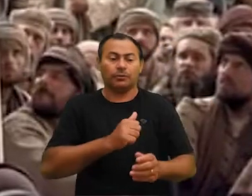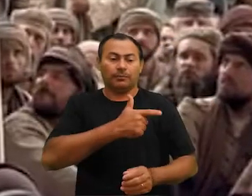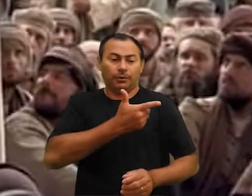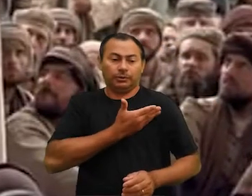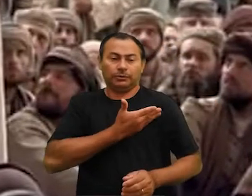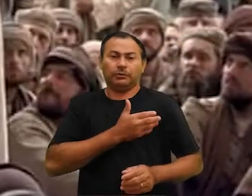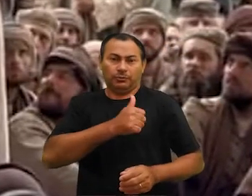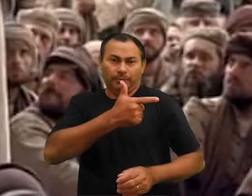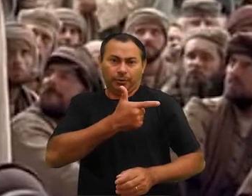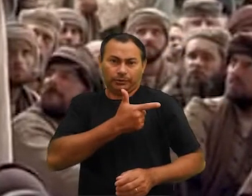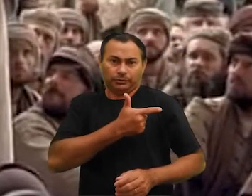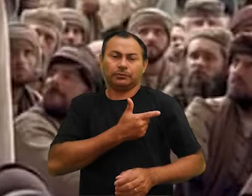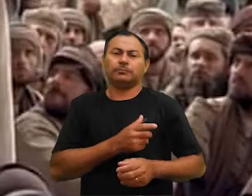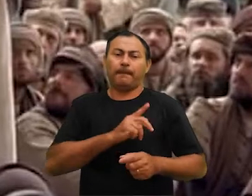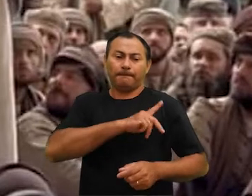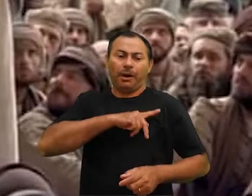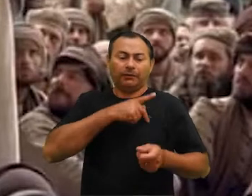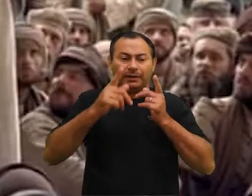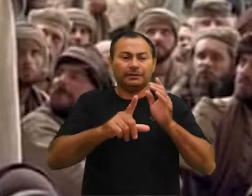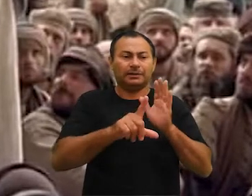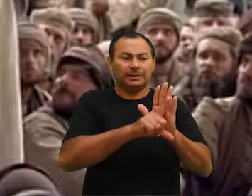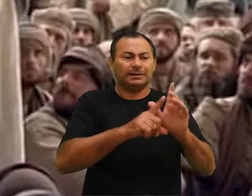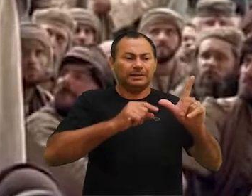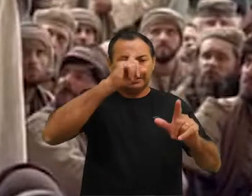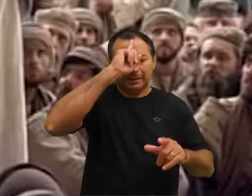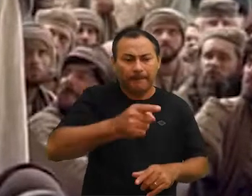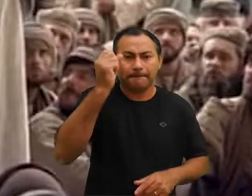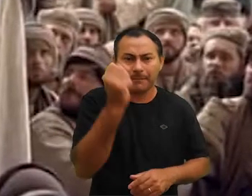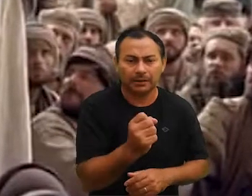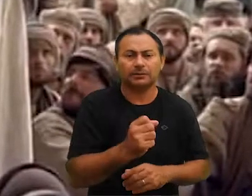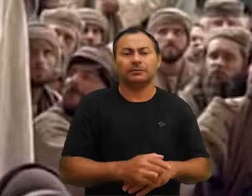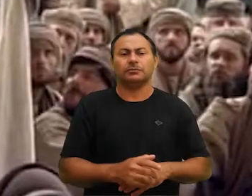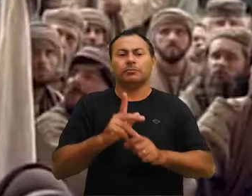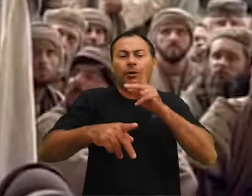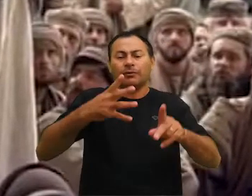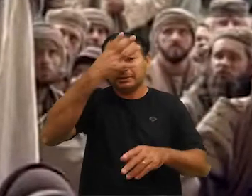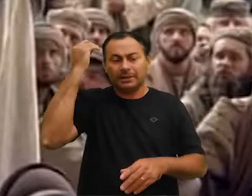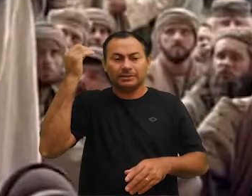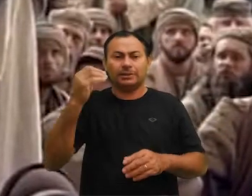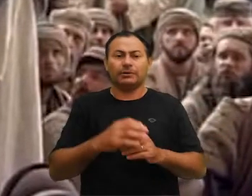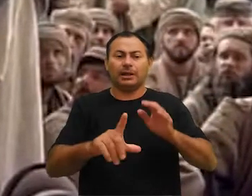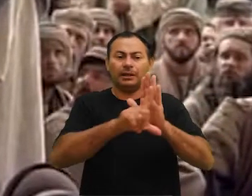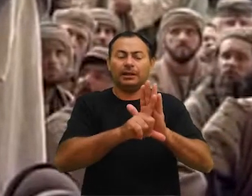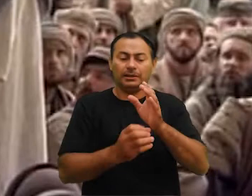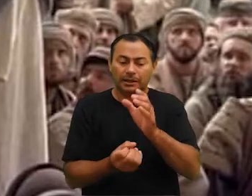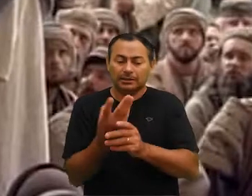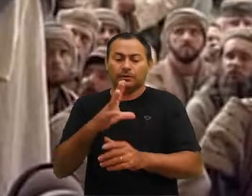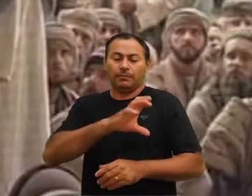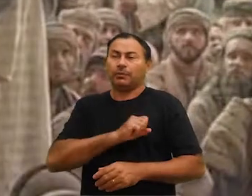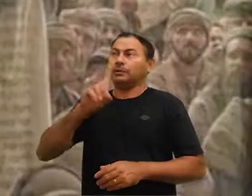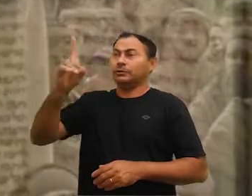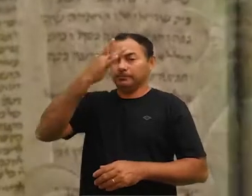chamou isso de letra da lei e disse que ela mata. Os fariseus se esqueceram que a lei nasceu do amor de Deus pelo